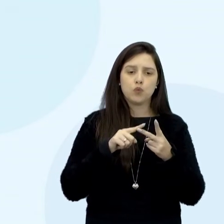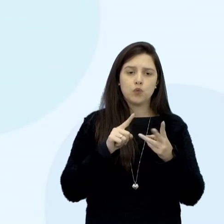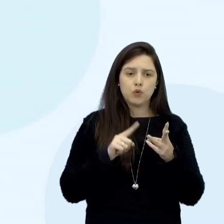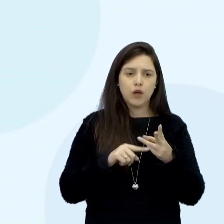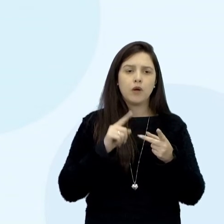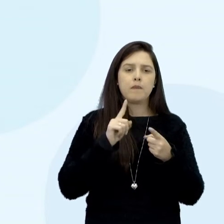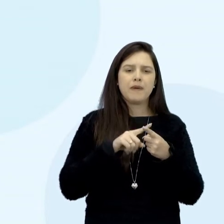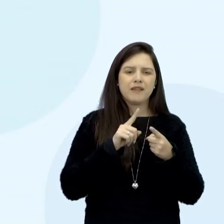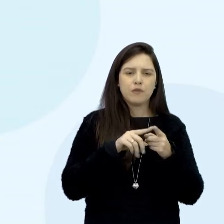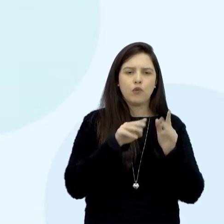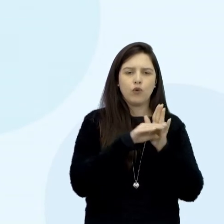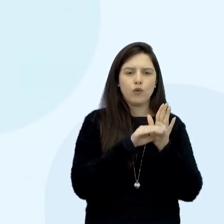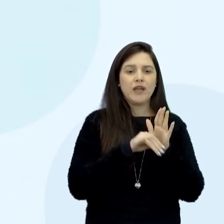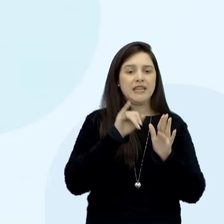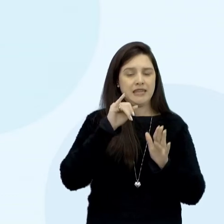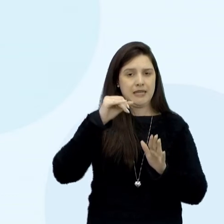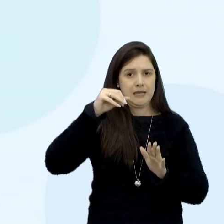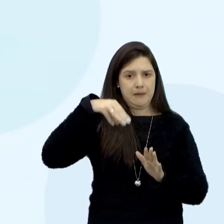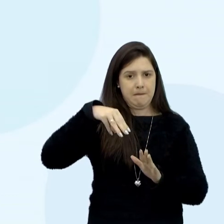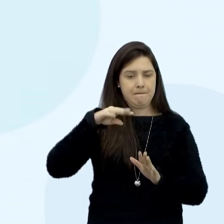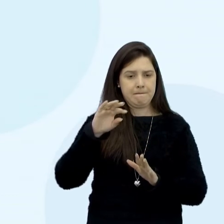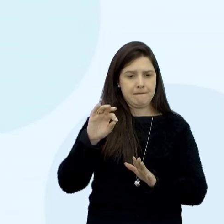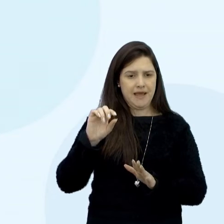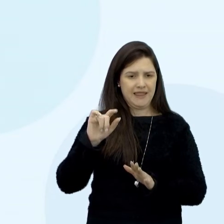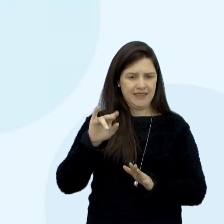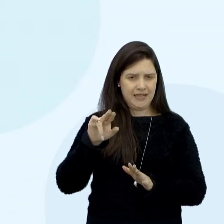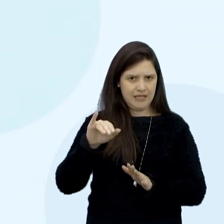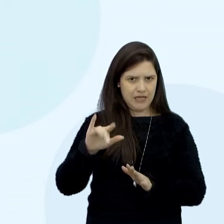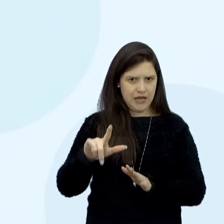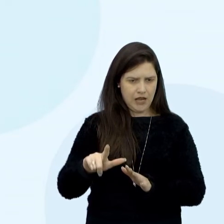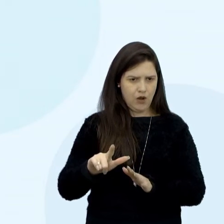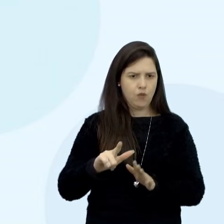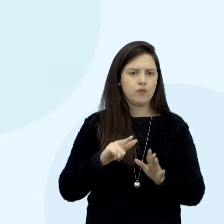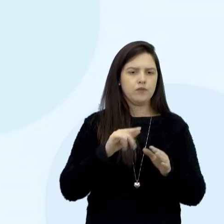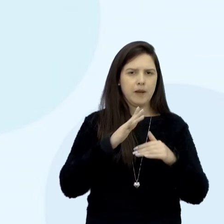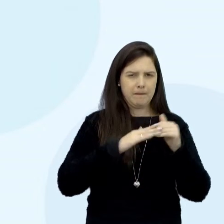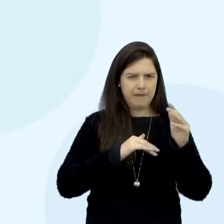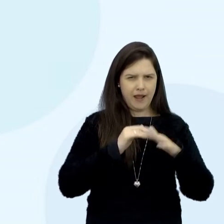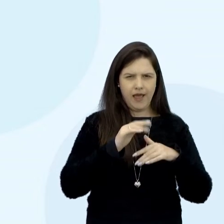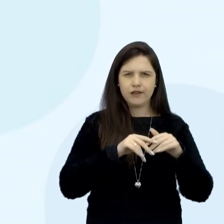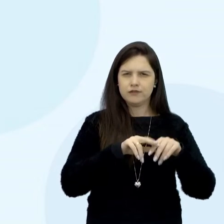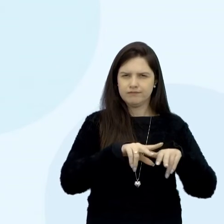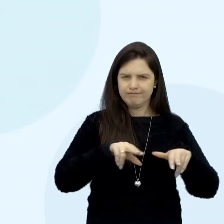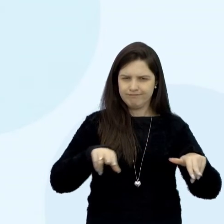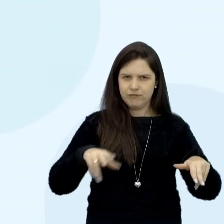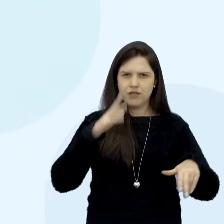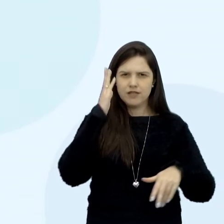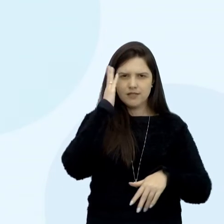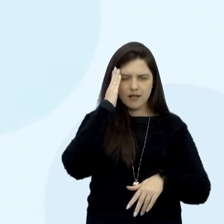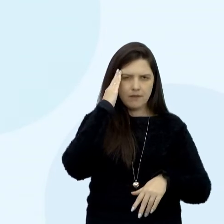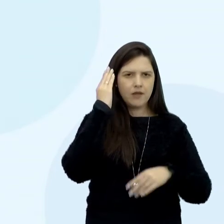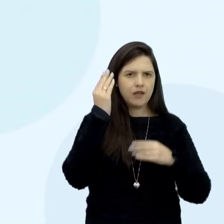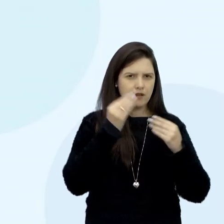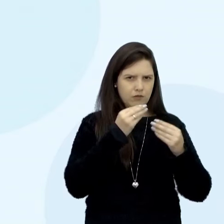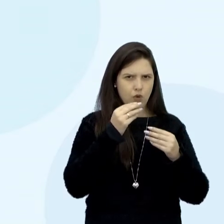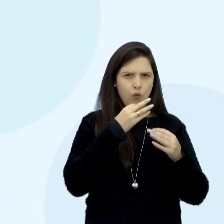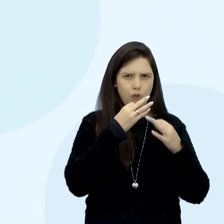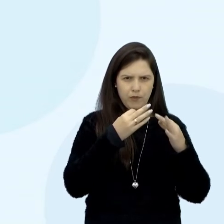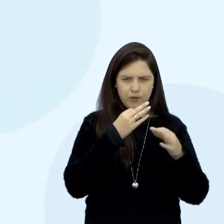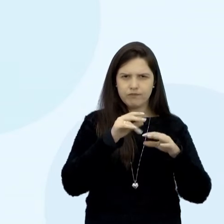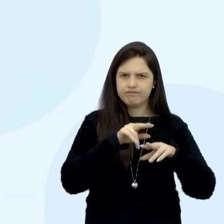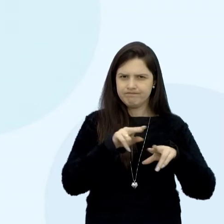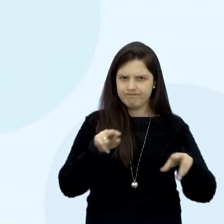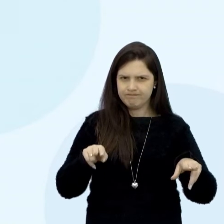patrimônio imaterial, que são essas manifestações, essas práticas e saberes, né, as cosmovisões de